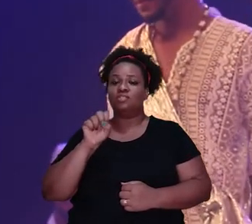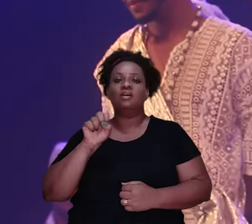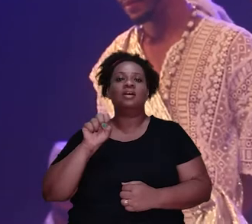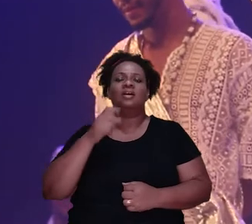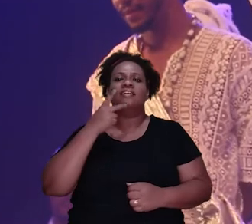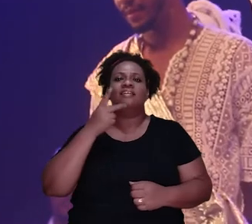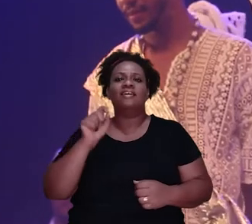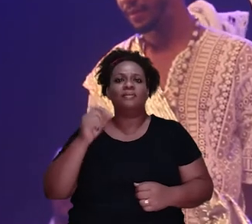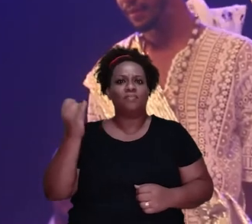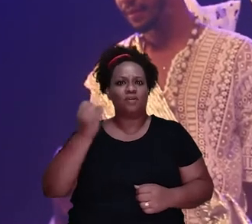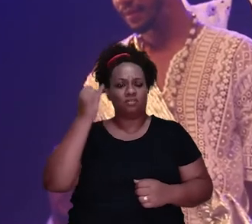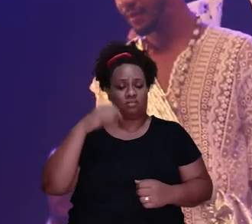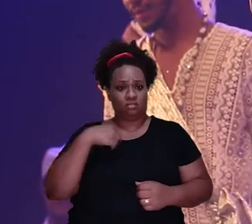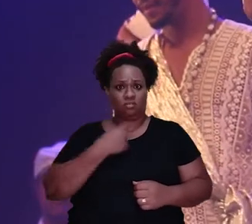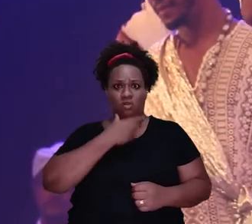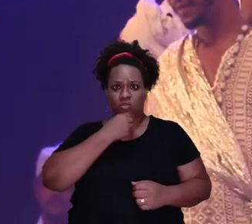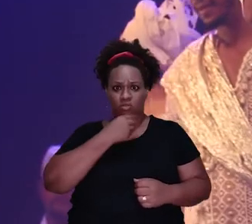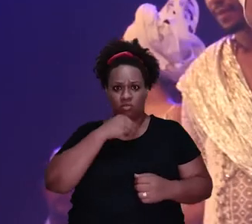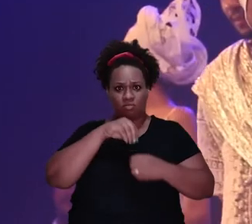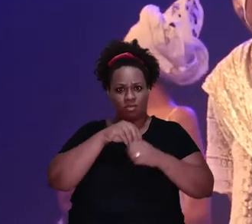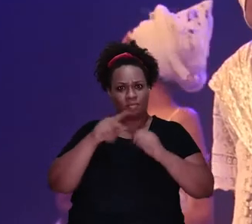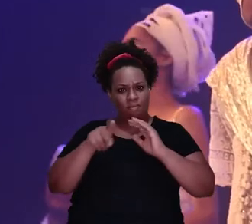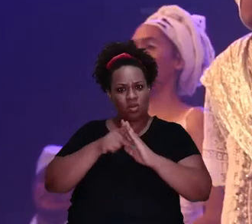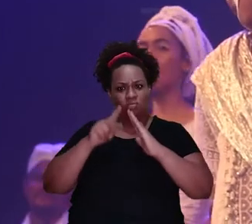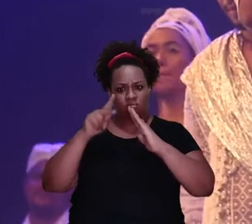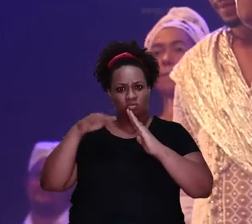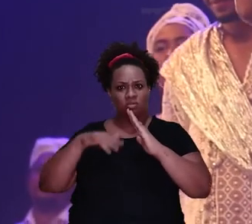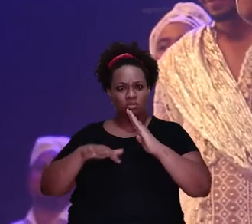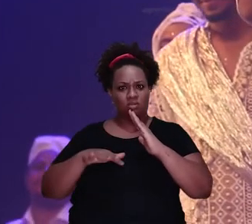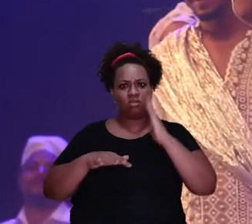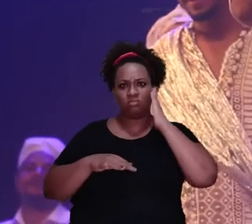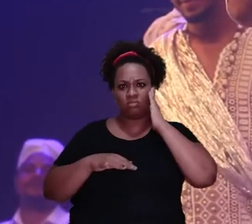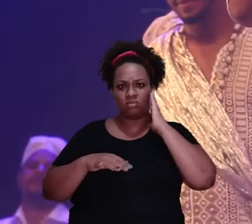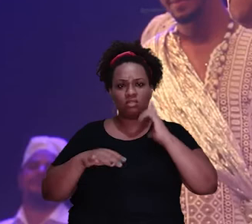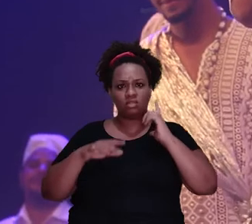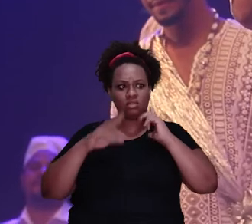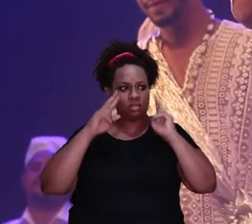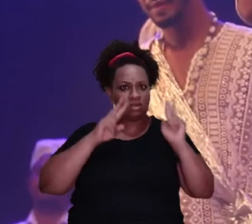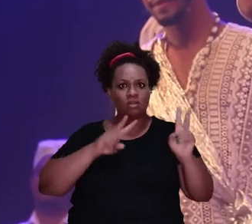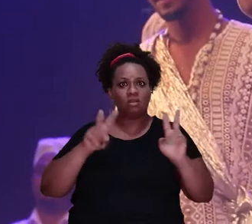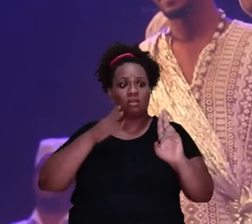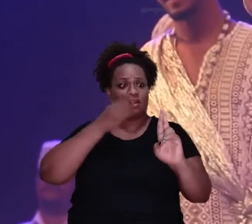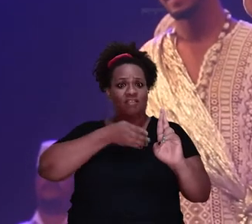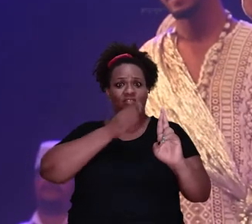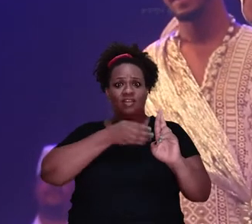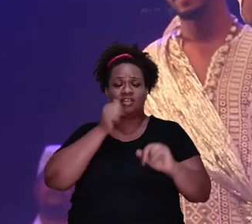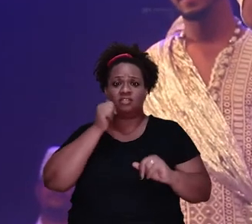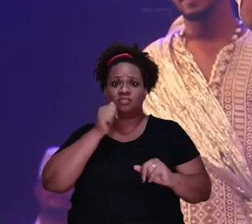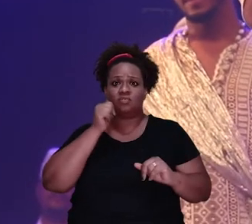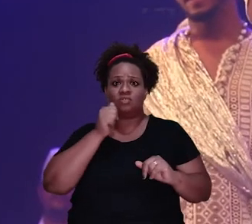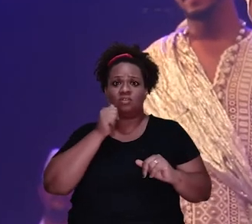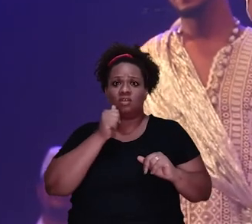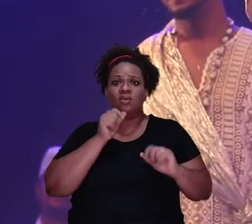e falar que é importante que nós homens de terreiro também temos esse olhar sobre a referência da mulher